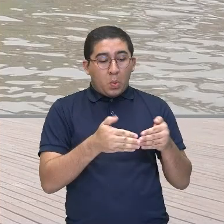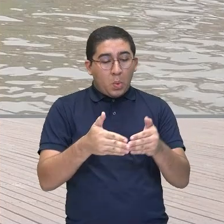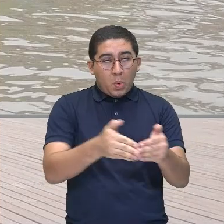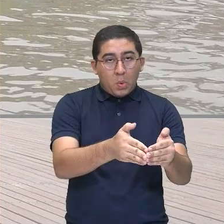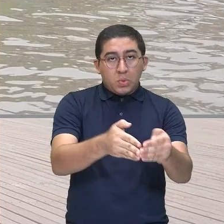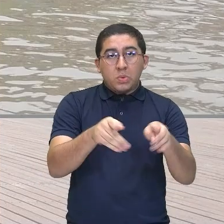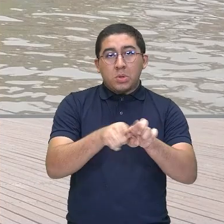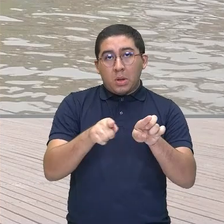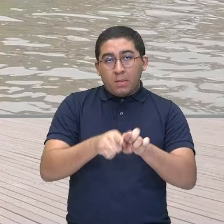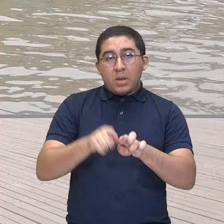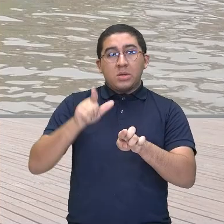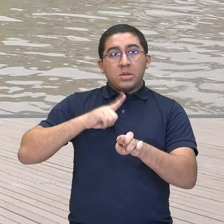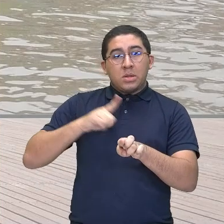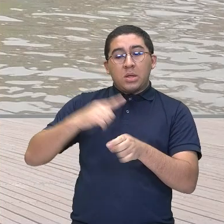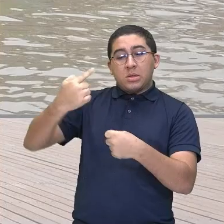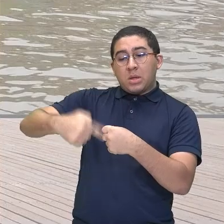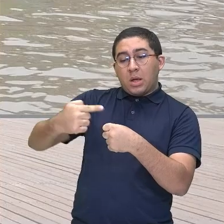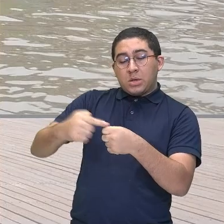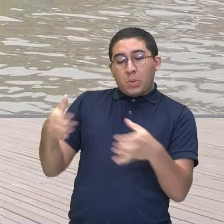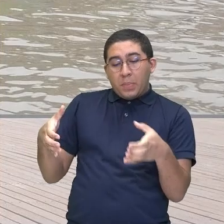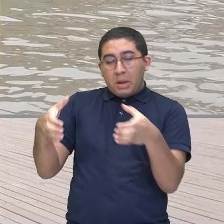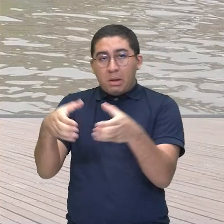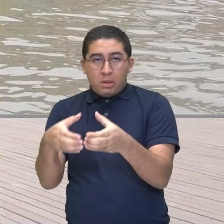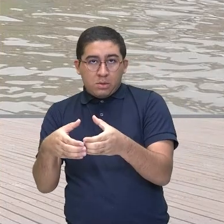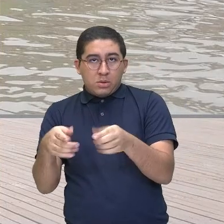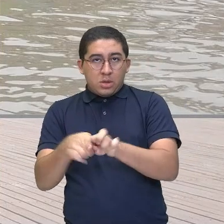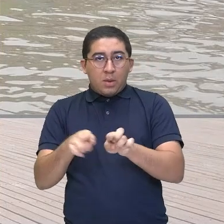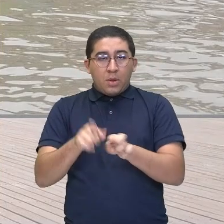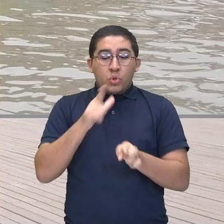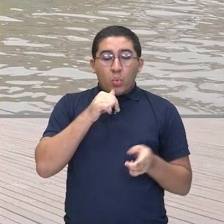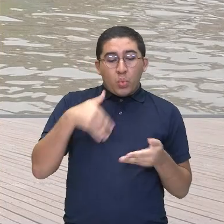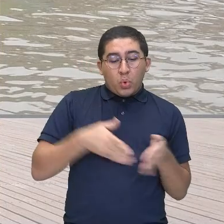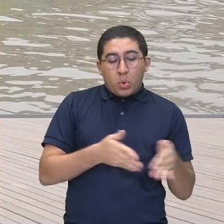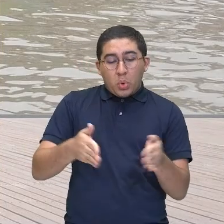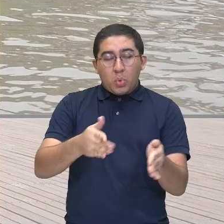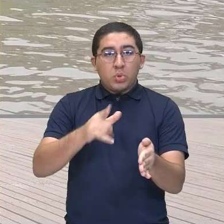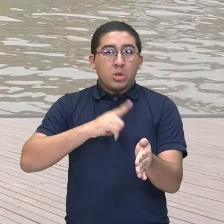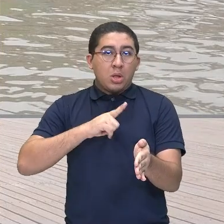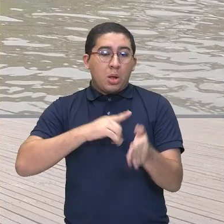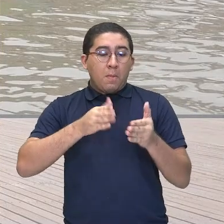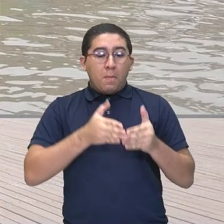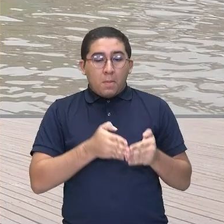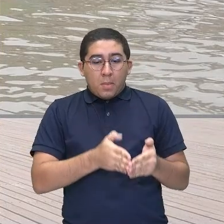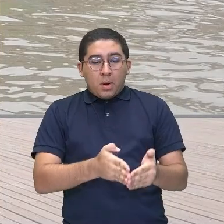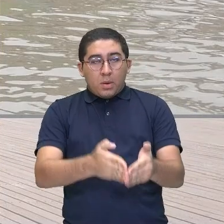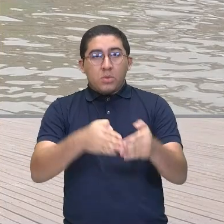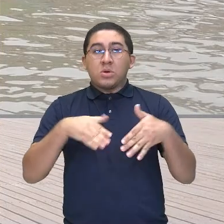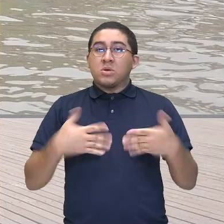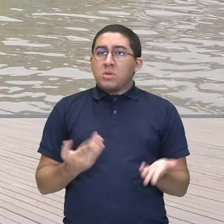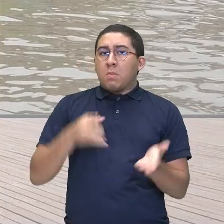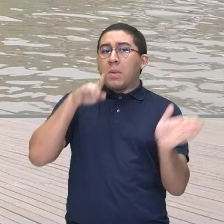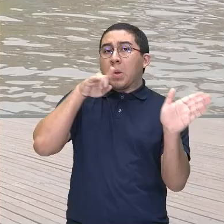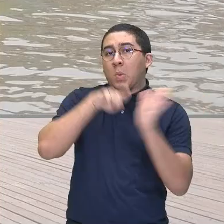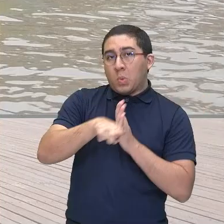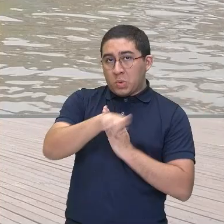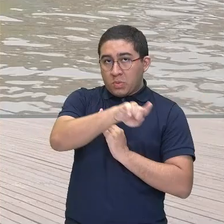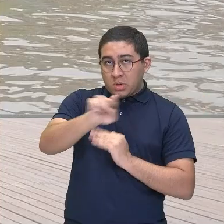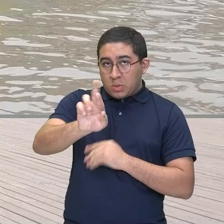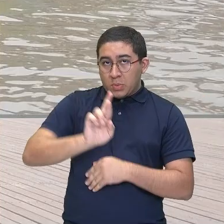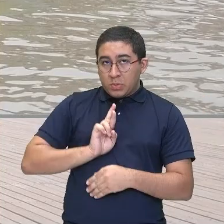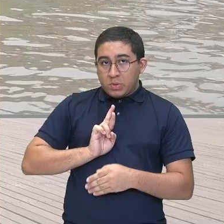os barcos que navegam, né, pelos rios do Amazonas. E então a gente faz uma pergunta para